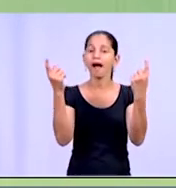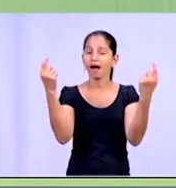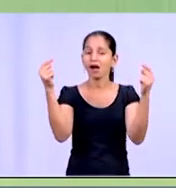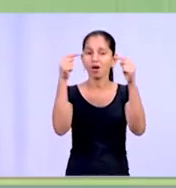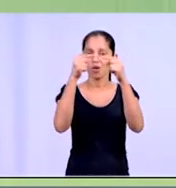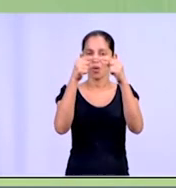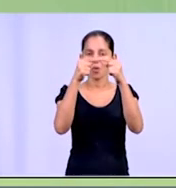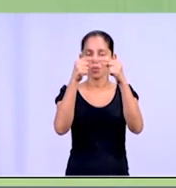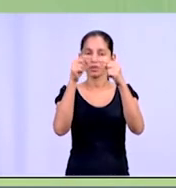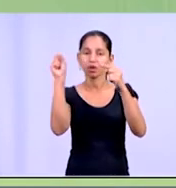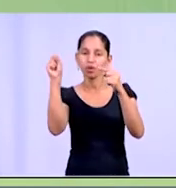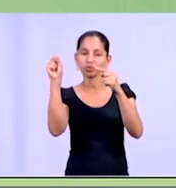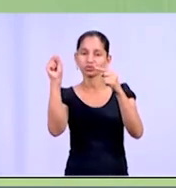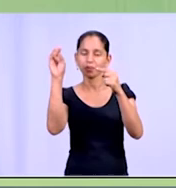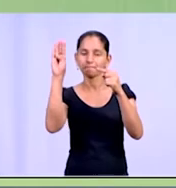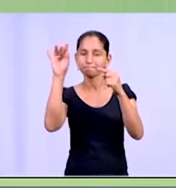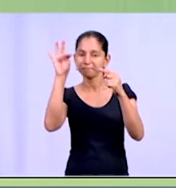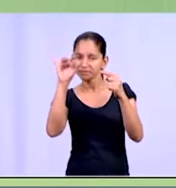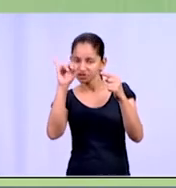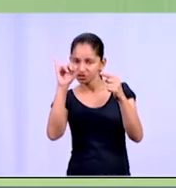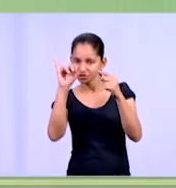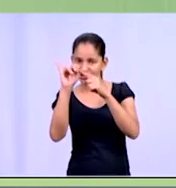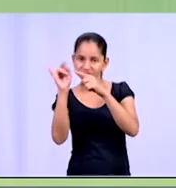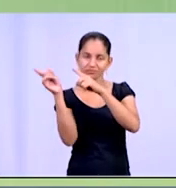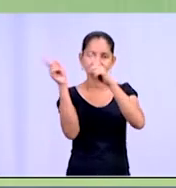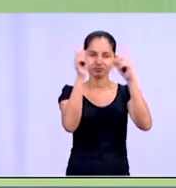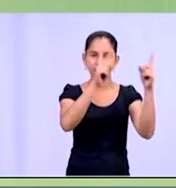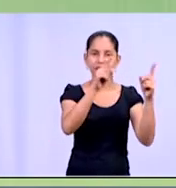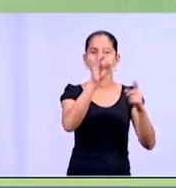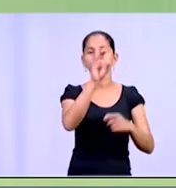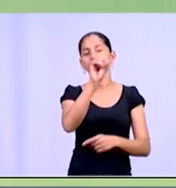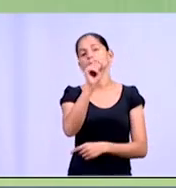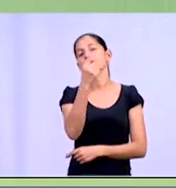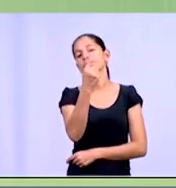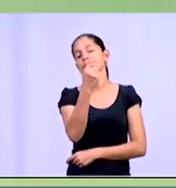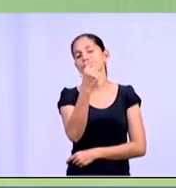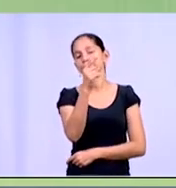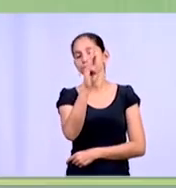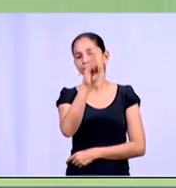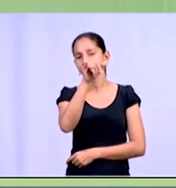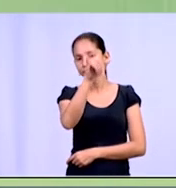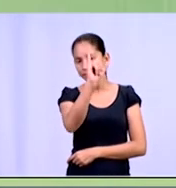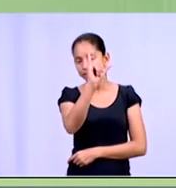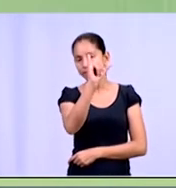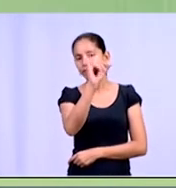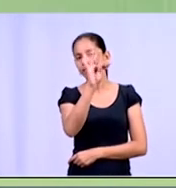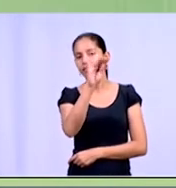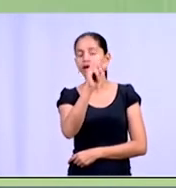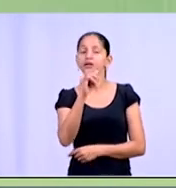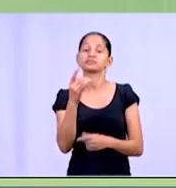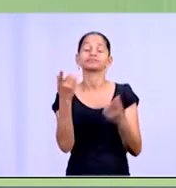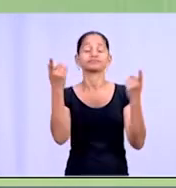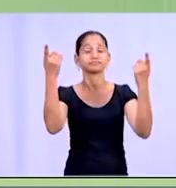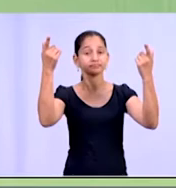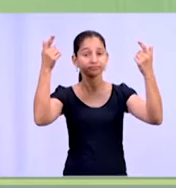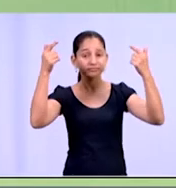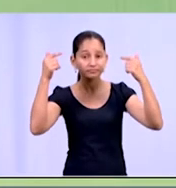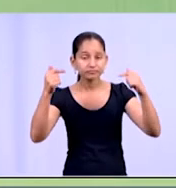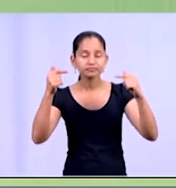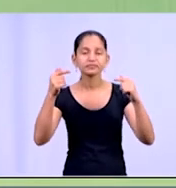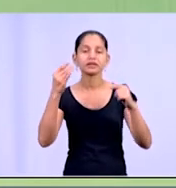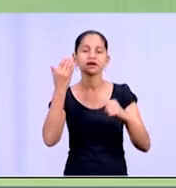agora a gente precisa definir unidades maiores de informação. 1024 bytes equivale a 1